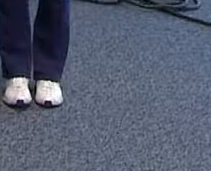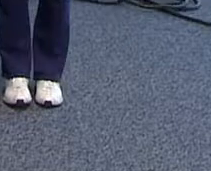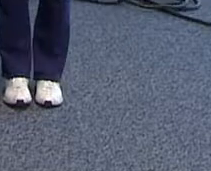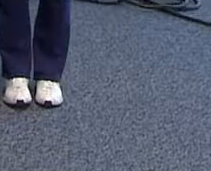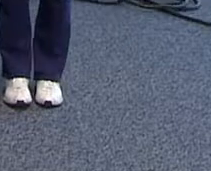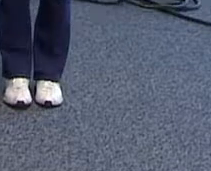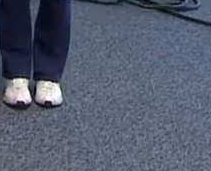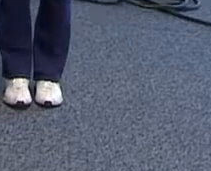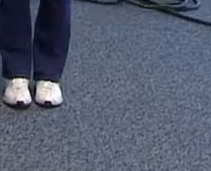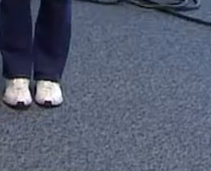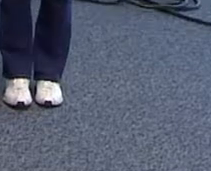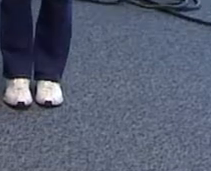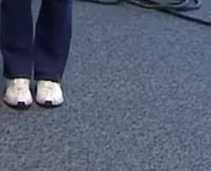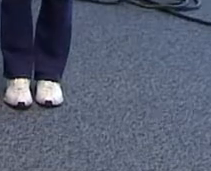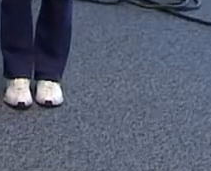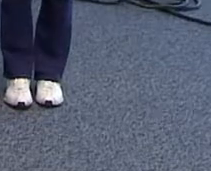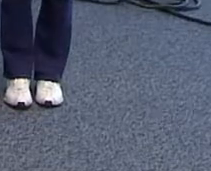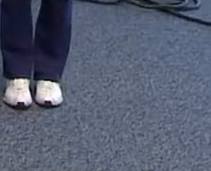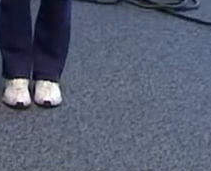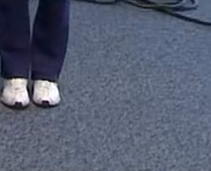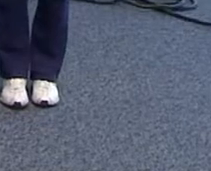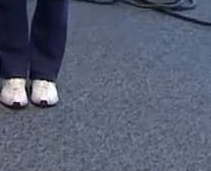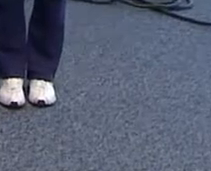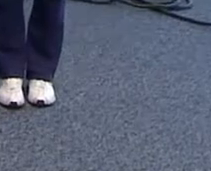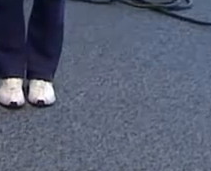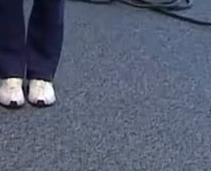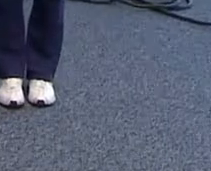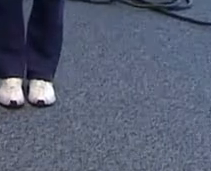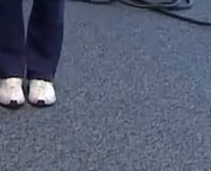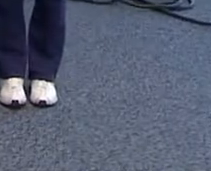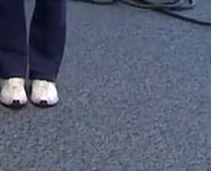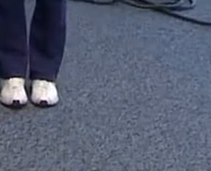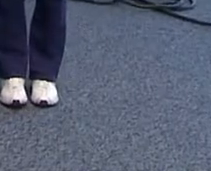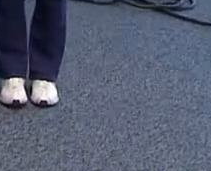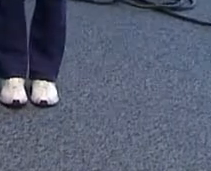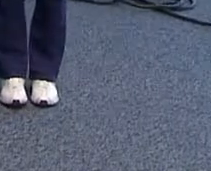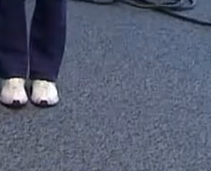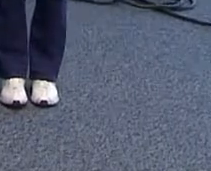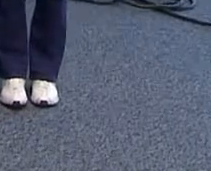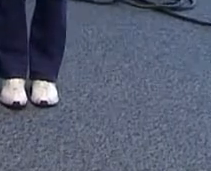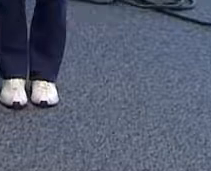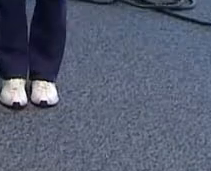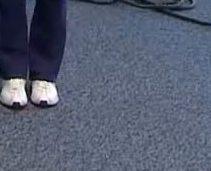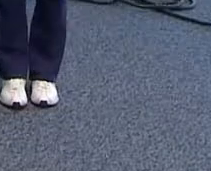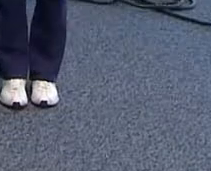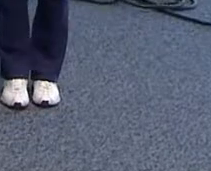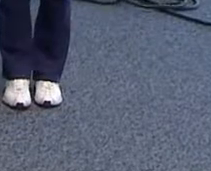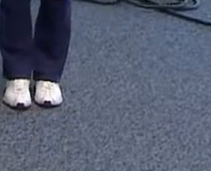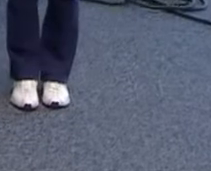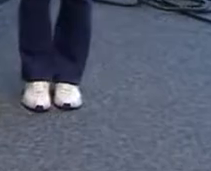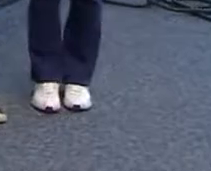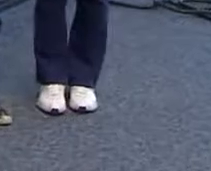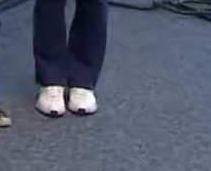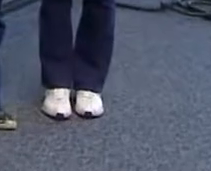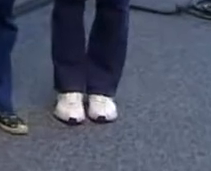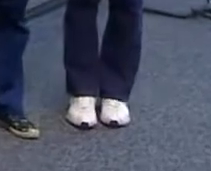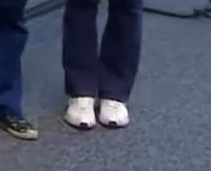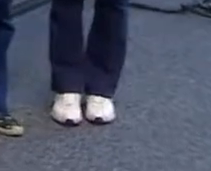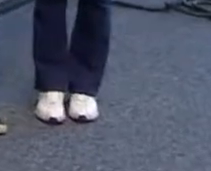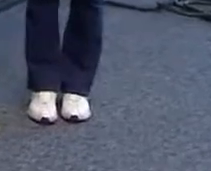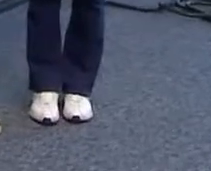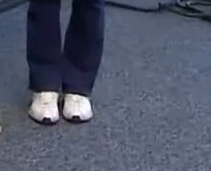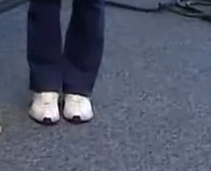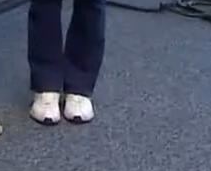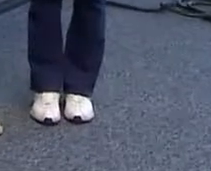Mas essas professoras aqui, elas fazem um papel extra. Desde você